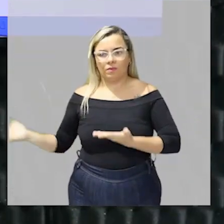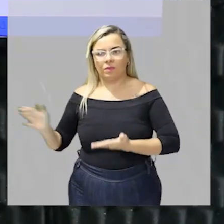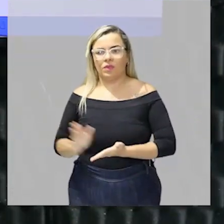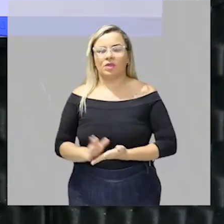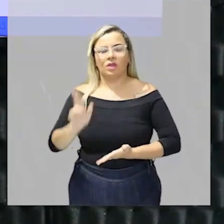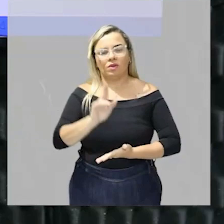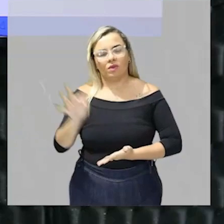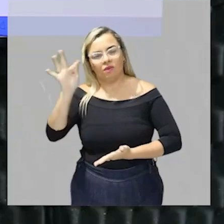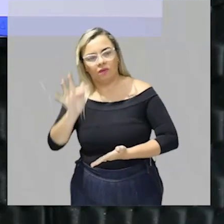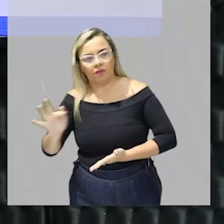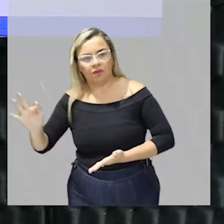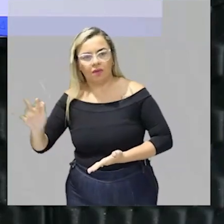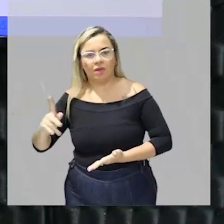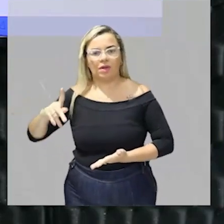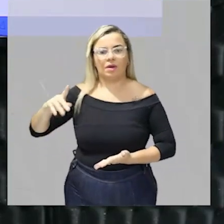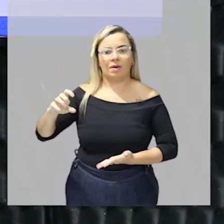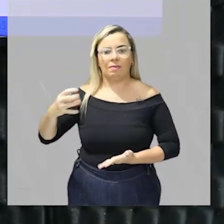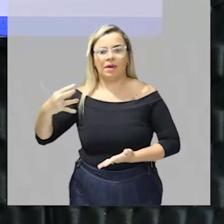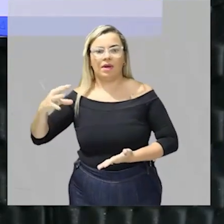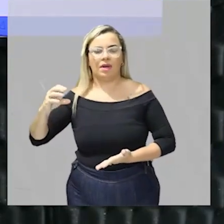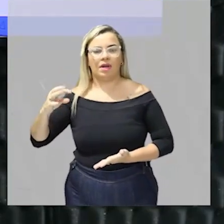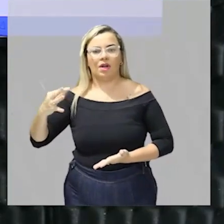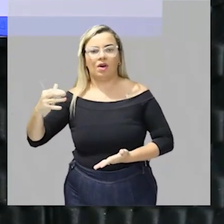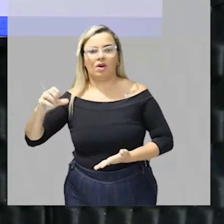Universidade Federal de Pelotas.